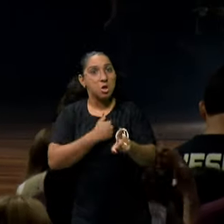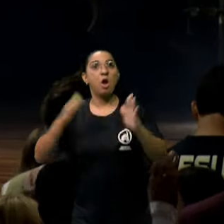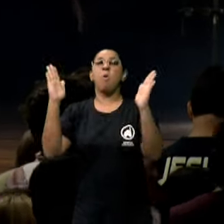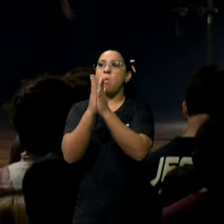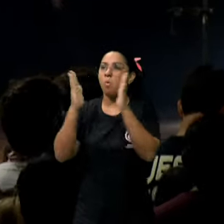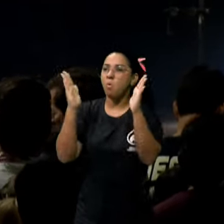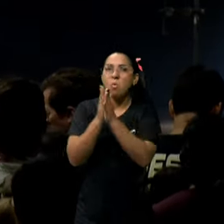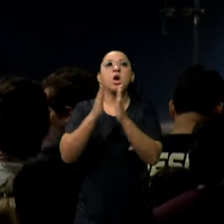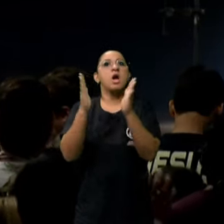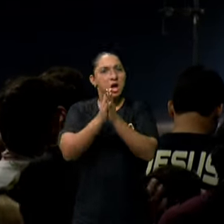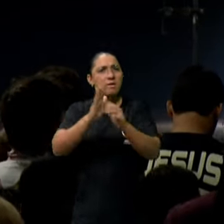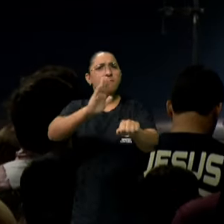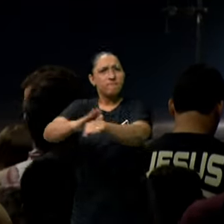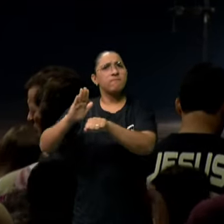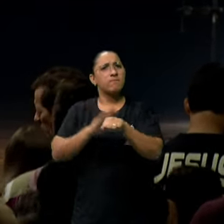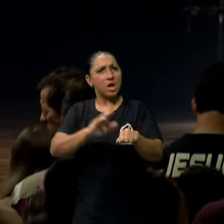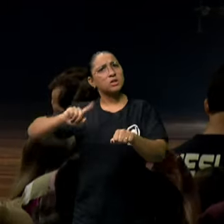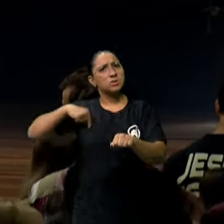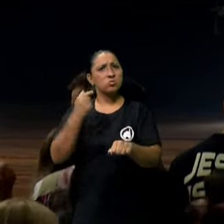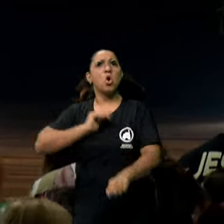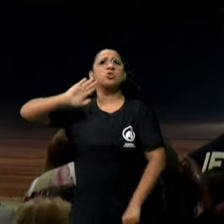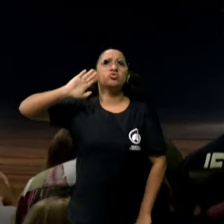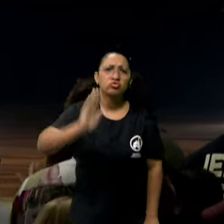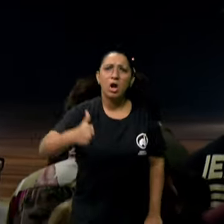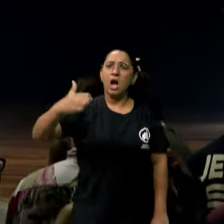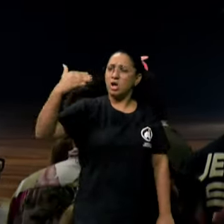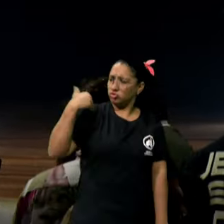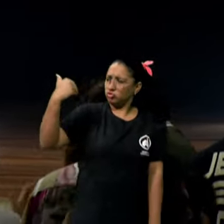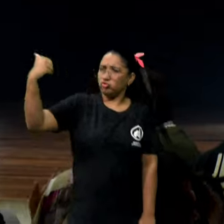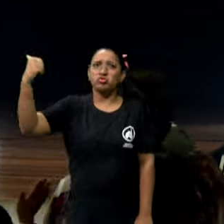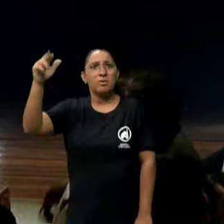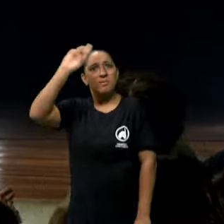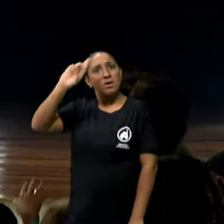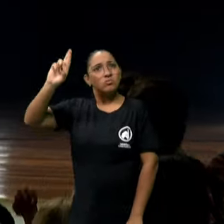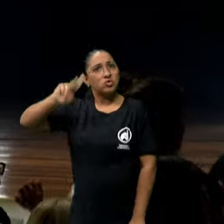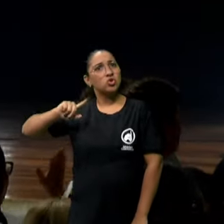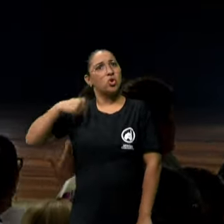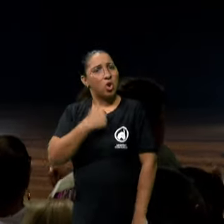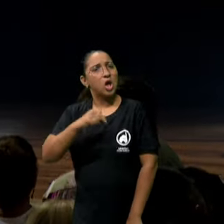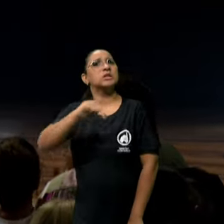somos convocados nessa cidade Deus dê uma visão apostólica